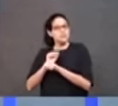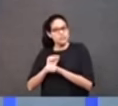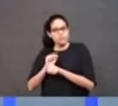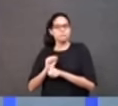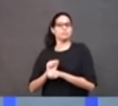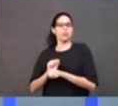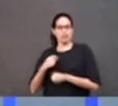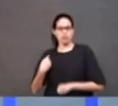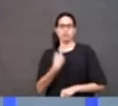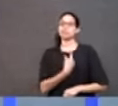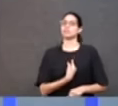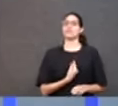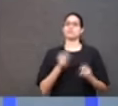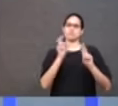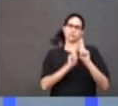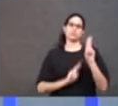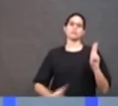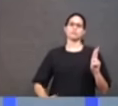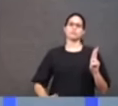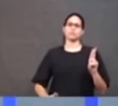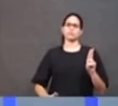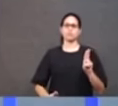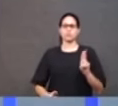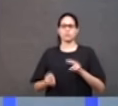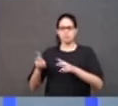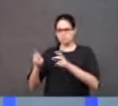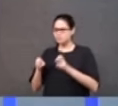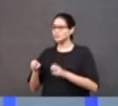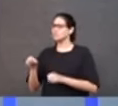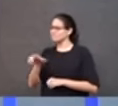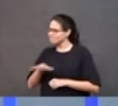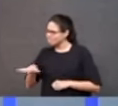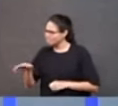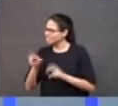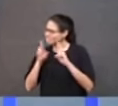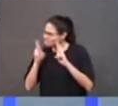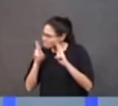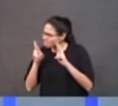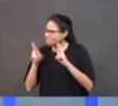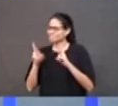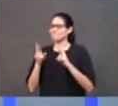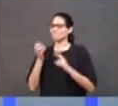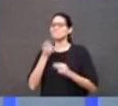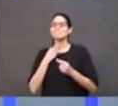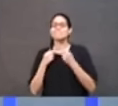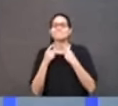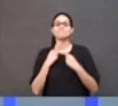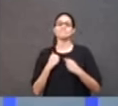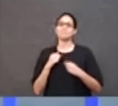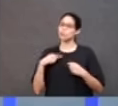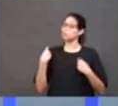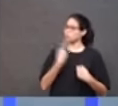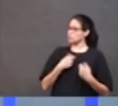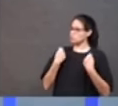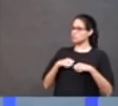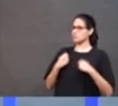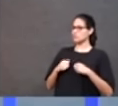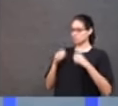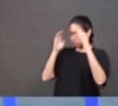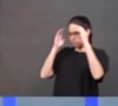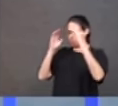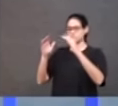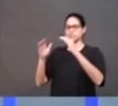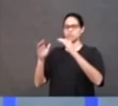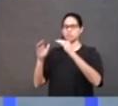universidade, há uma expectativa grande que precisa ser satisfeita. Evidentemente, aí estão incluídos os movimentos